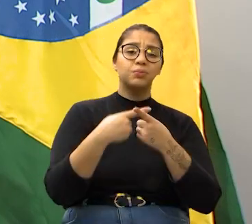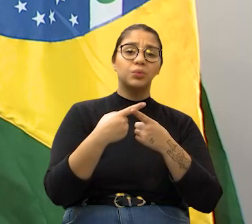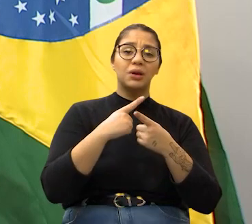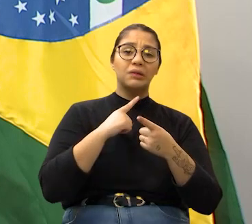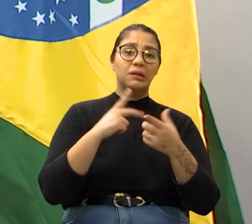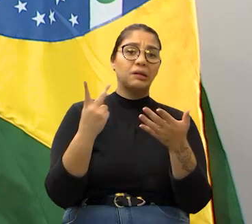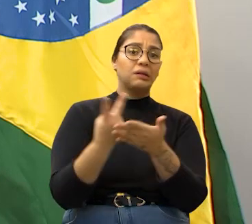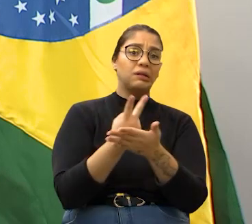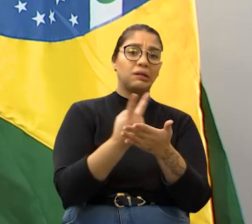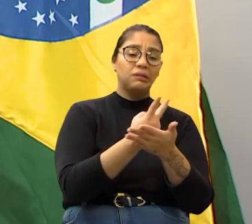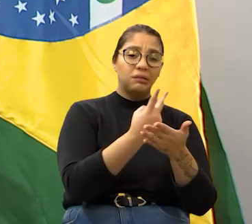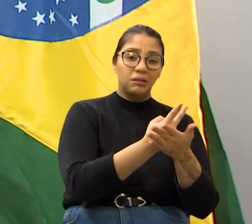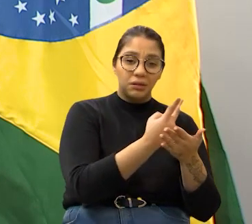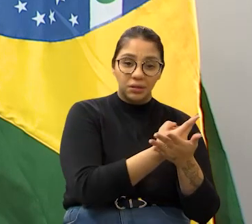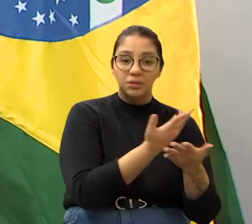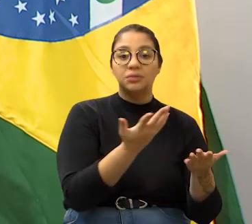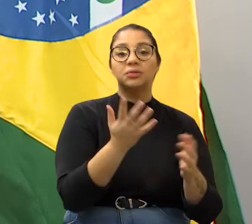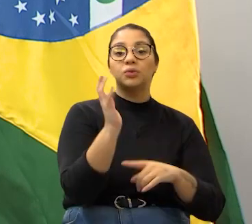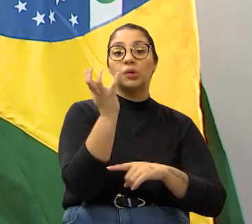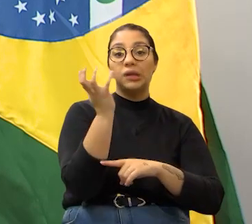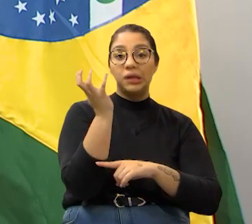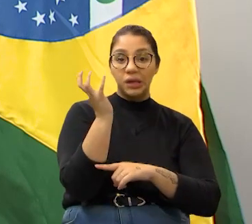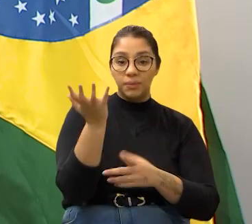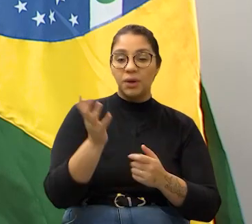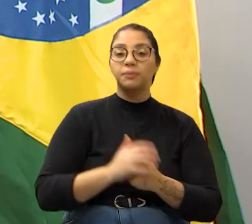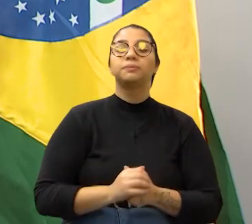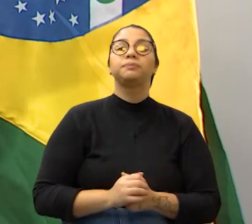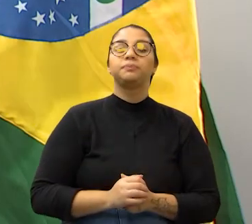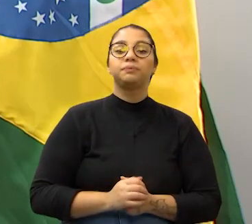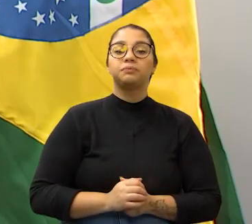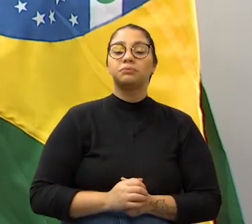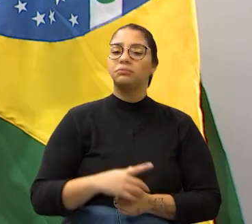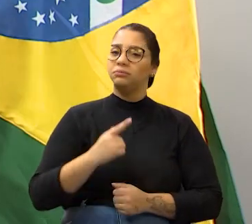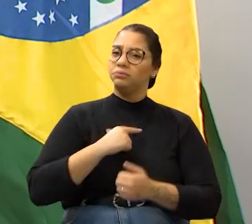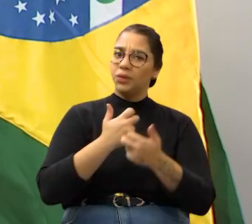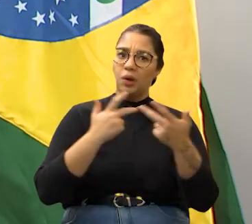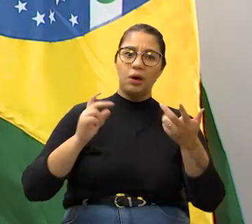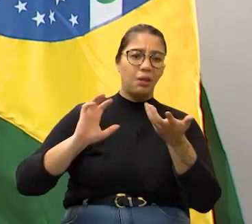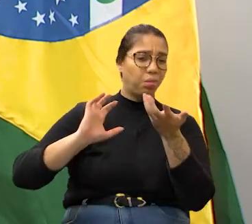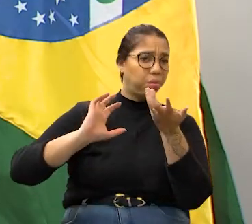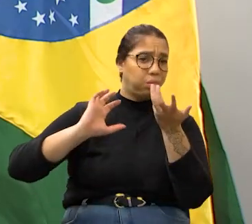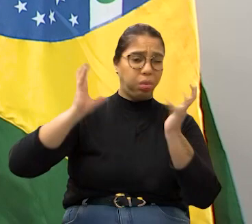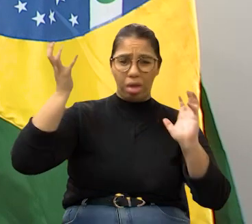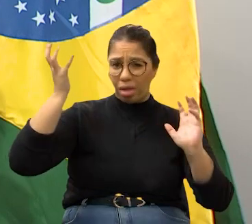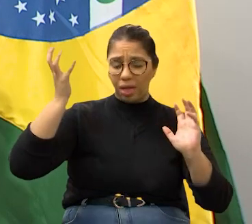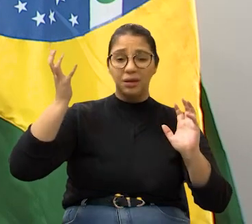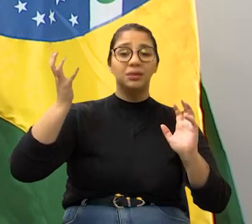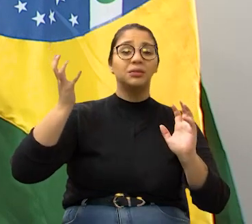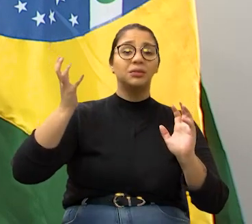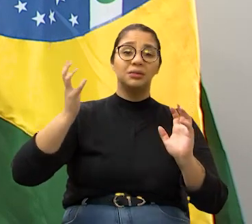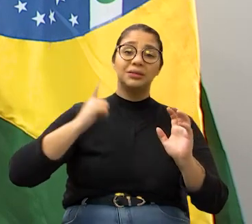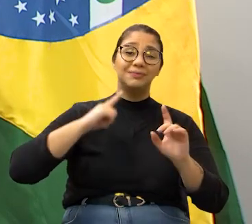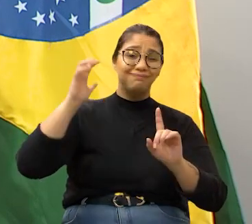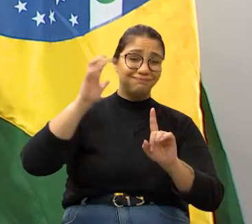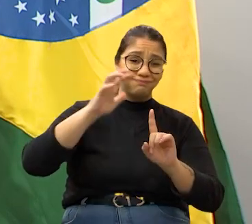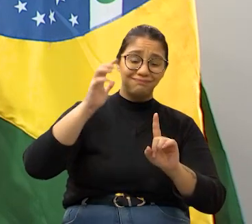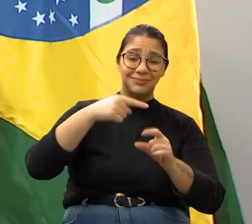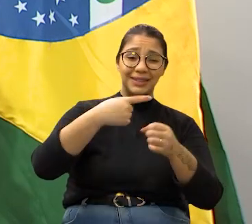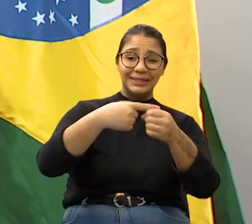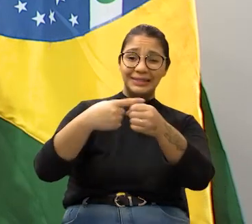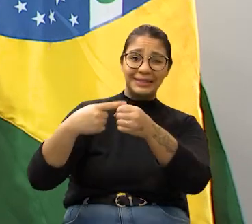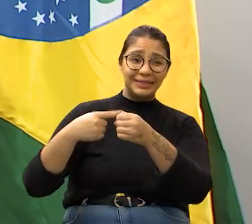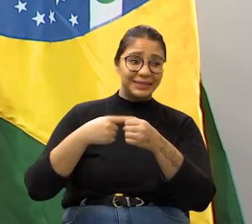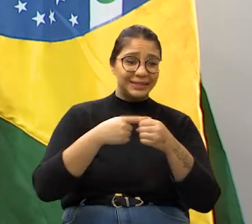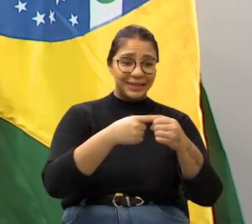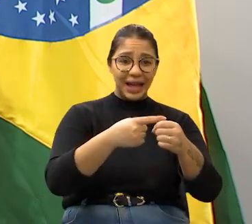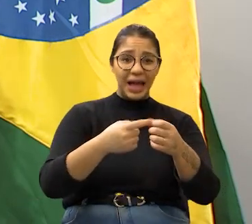diante dos fenômenos climáticos com os eventos extremos que afetam as cidades. E a